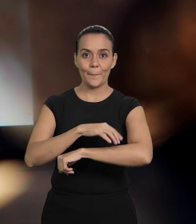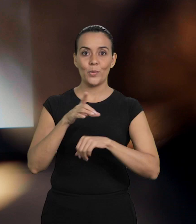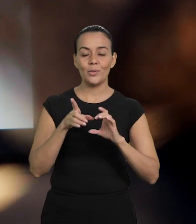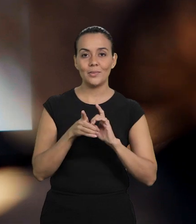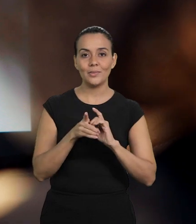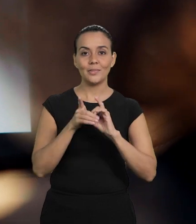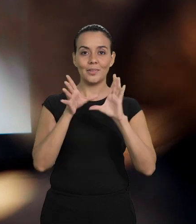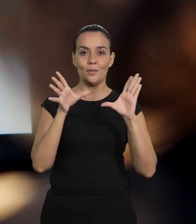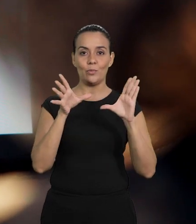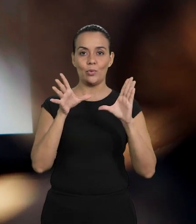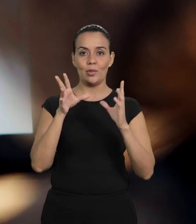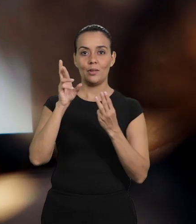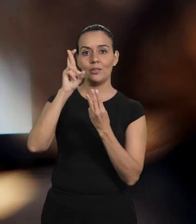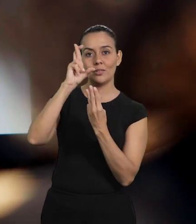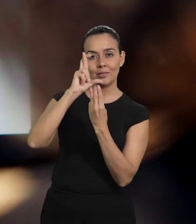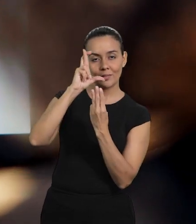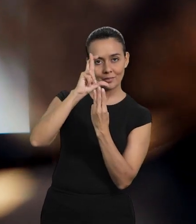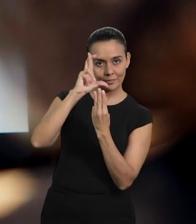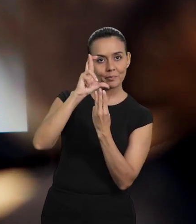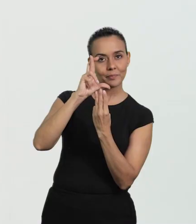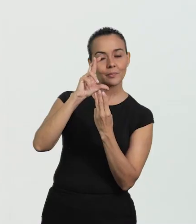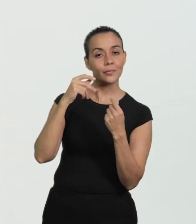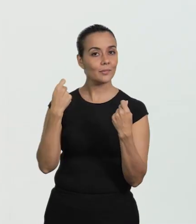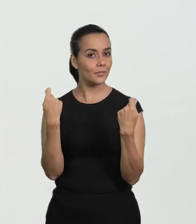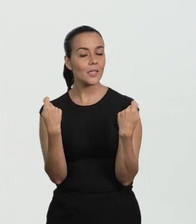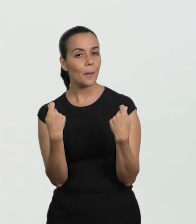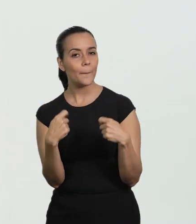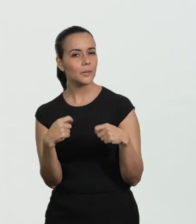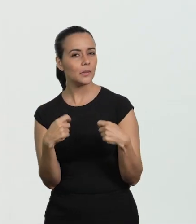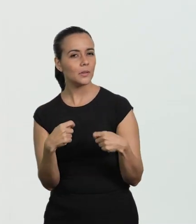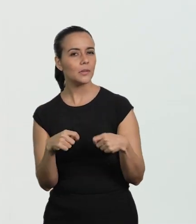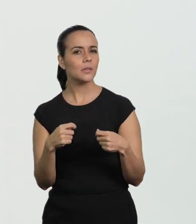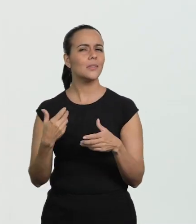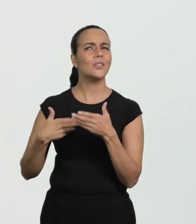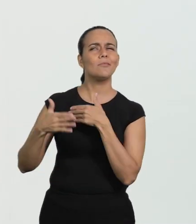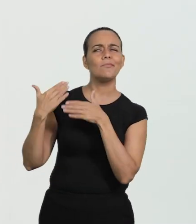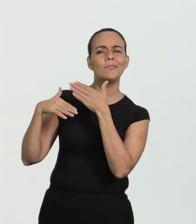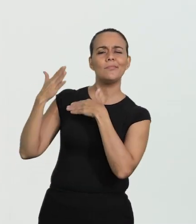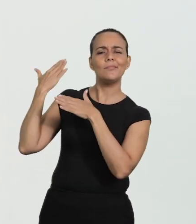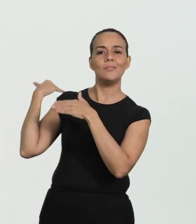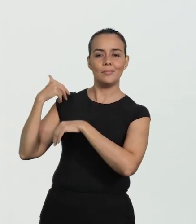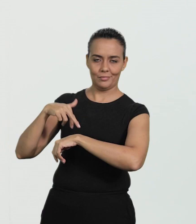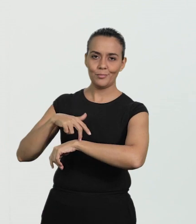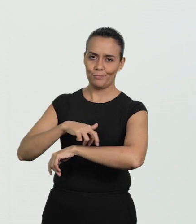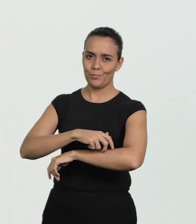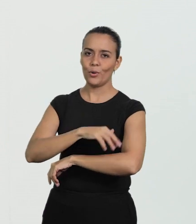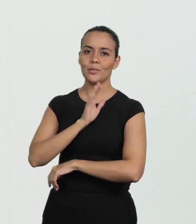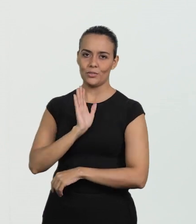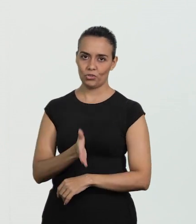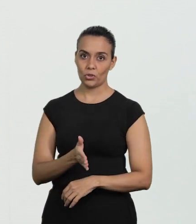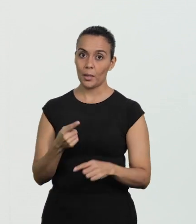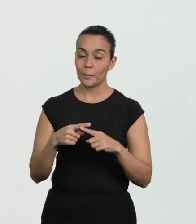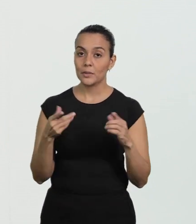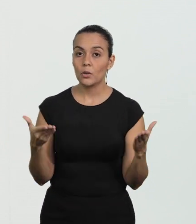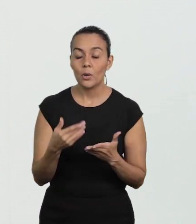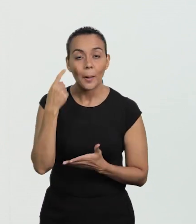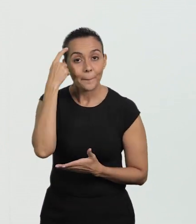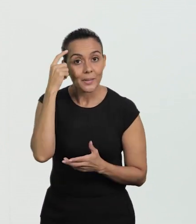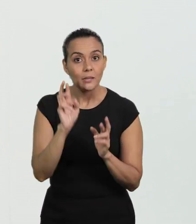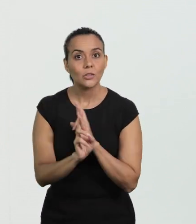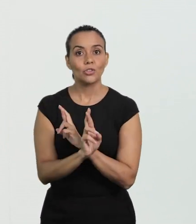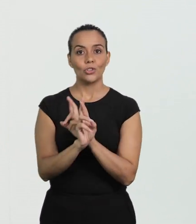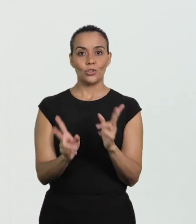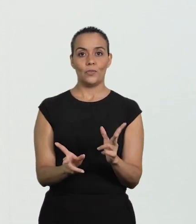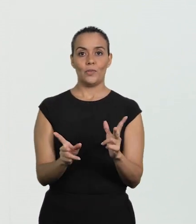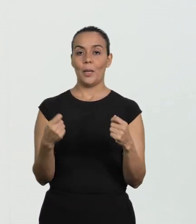uma vez que a gente democratizou o acesso da moda há quase 2 centenas de anos, eu acho que agora, né, a partir desse século, a gente